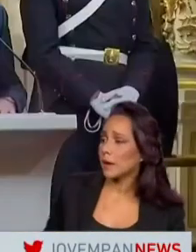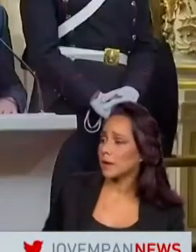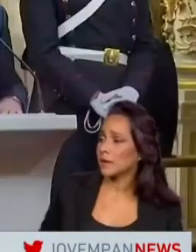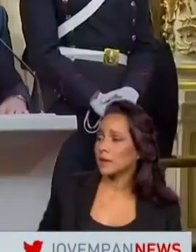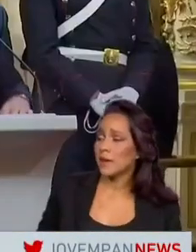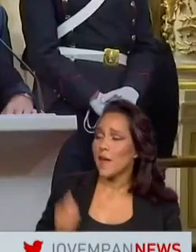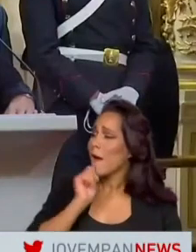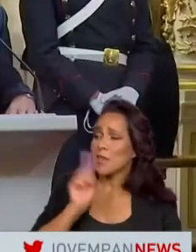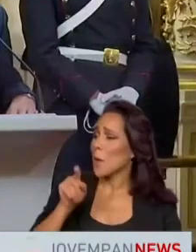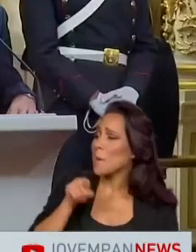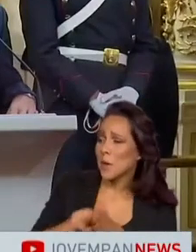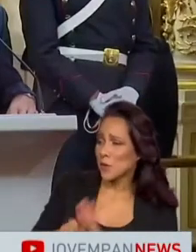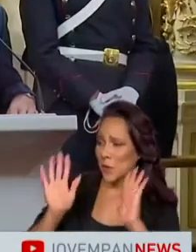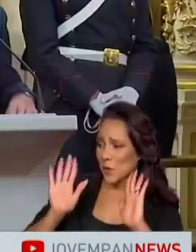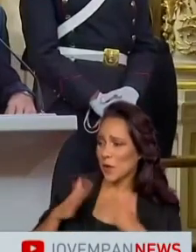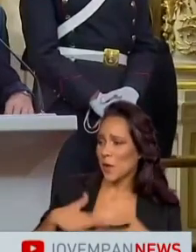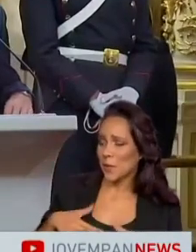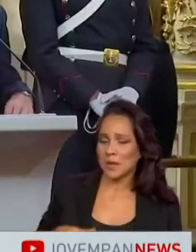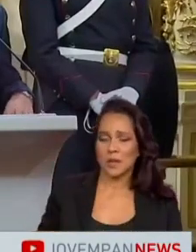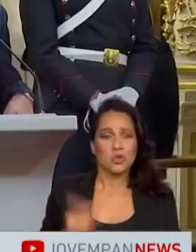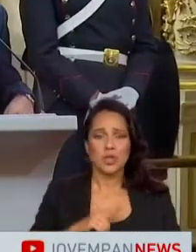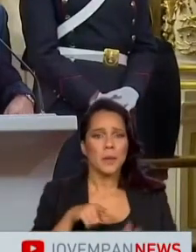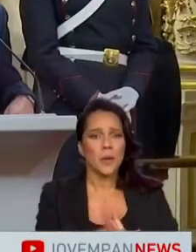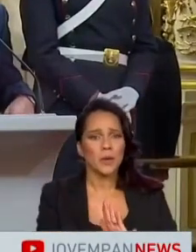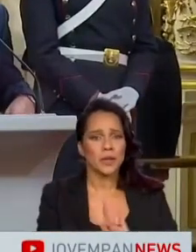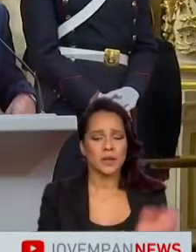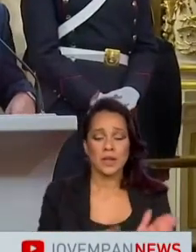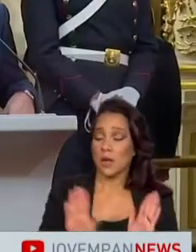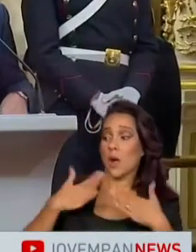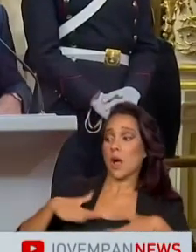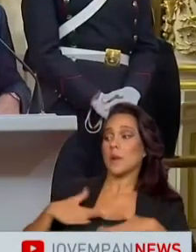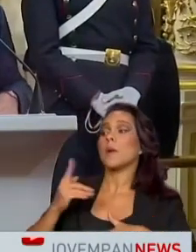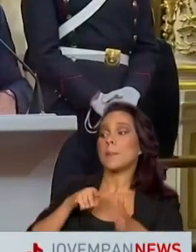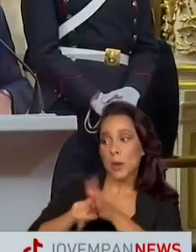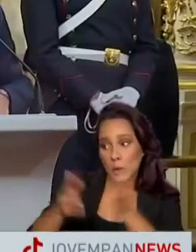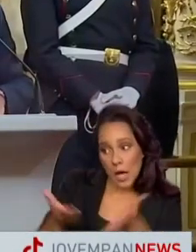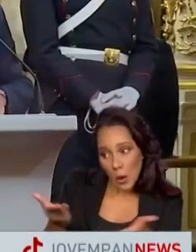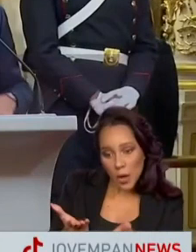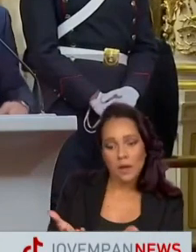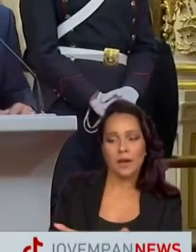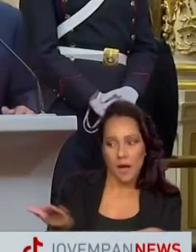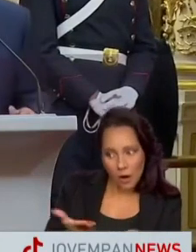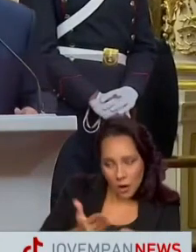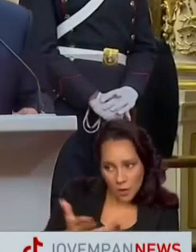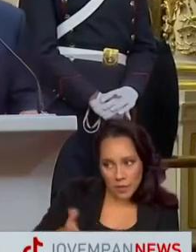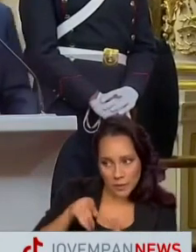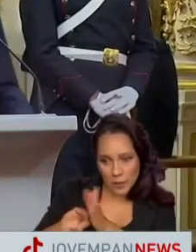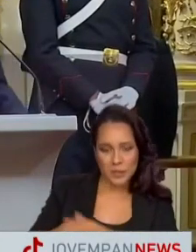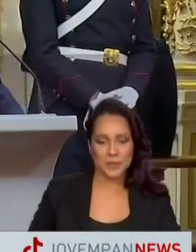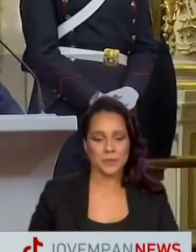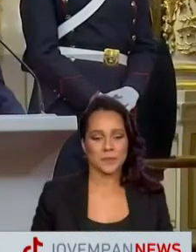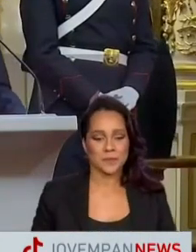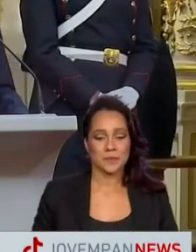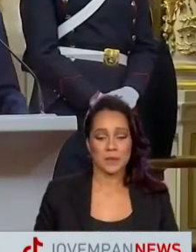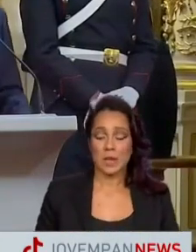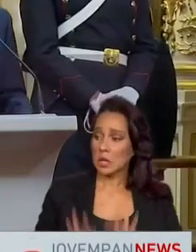pergunta. Ele não fez a pergunta ainda, presidente. Não tem pergunta? Está vindo agora. Vem agora, vem agora. Depois, presidente,